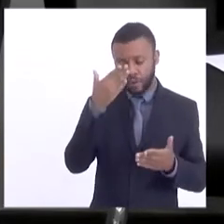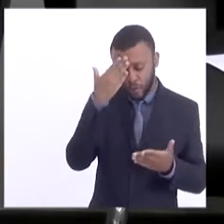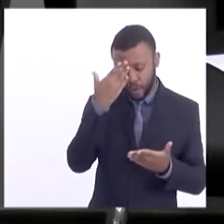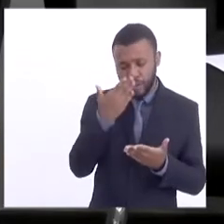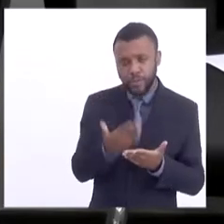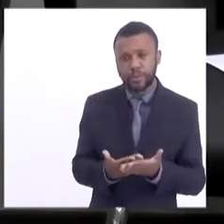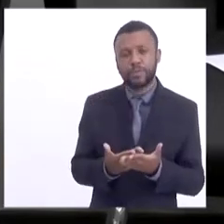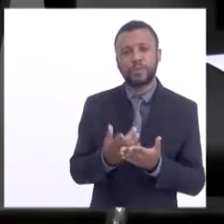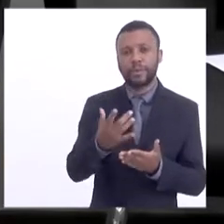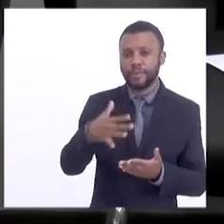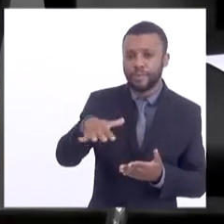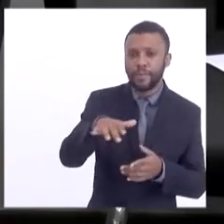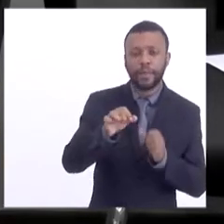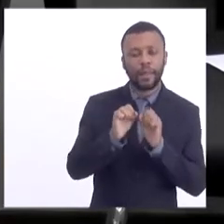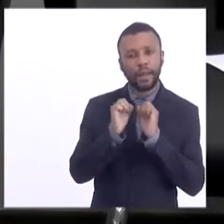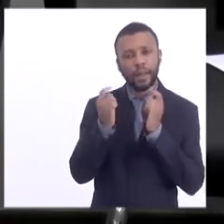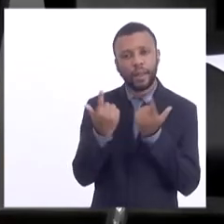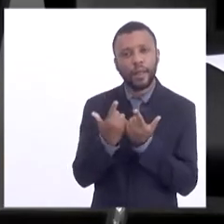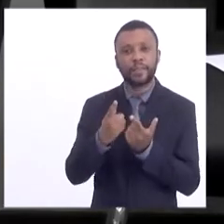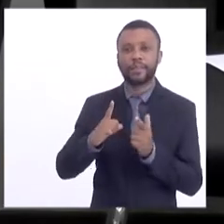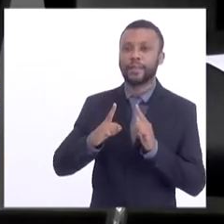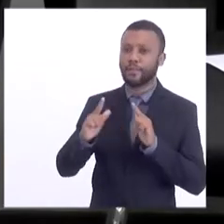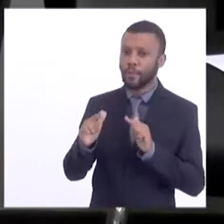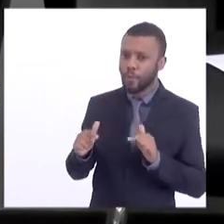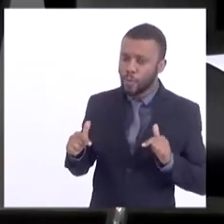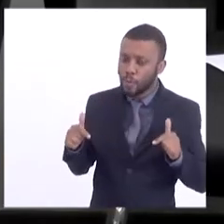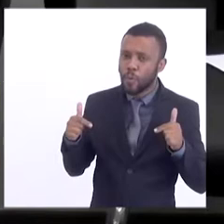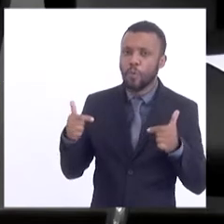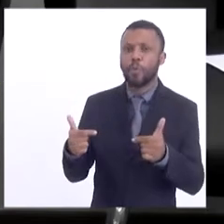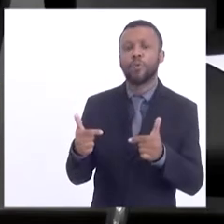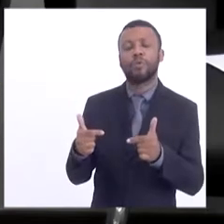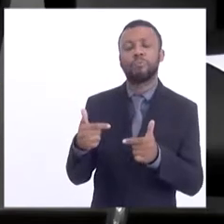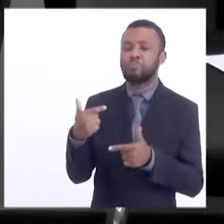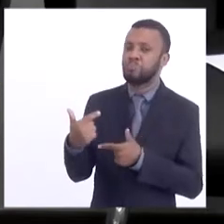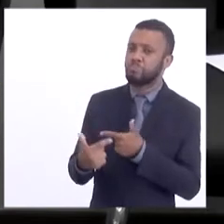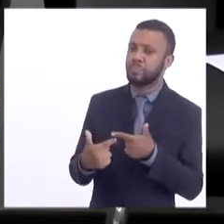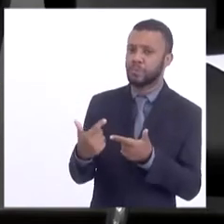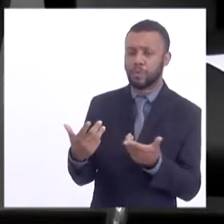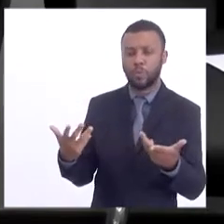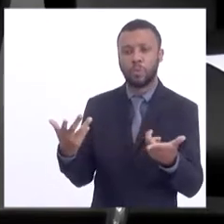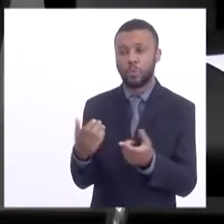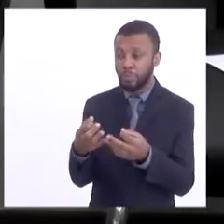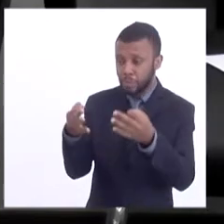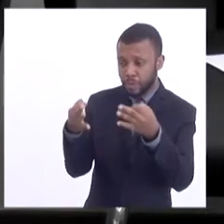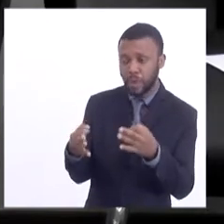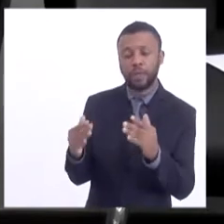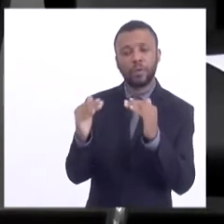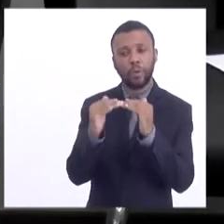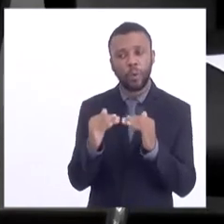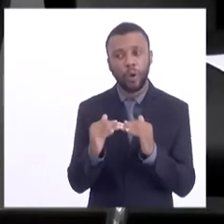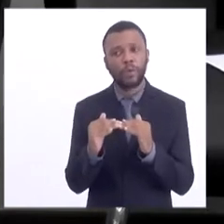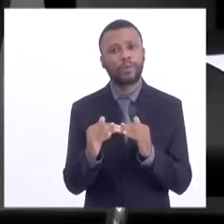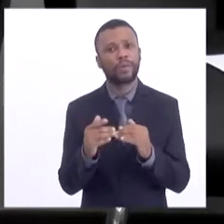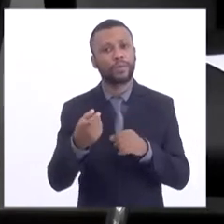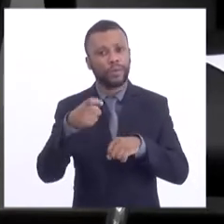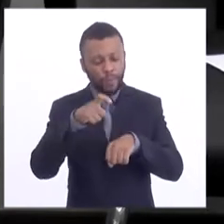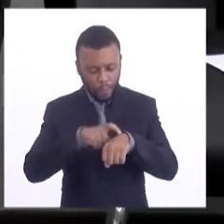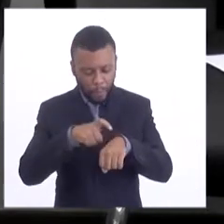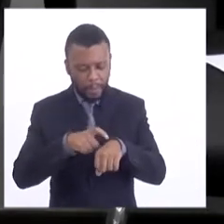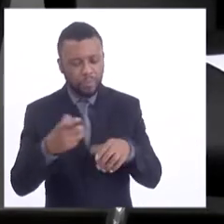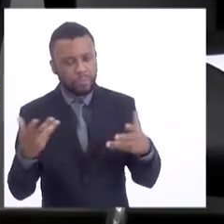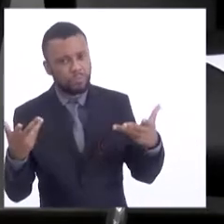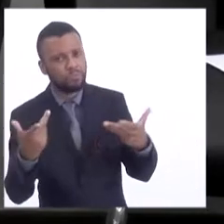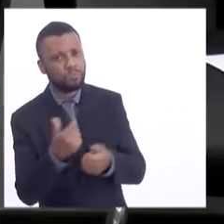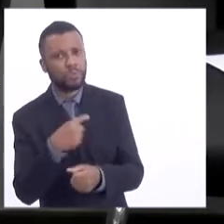que a casa teve uma iniciativa muito proativa e acertada tem um momento ideal para nós iniciarmos